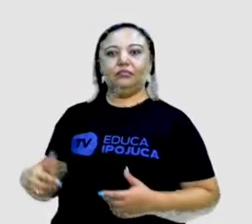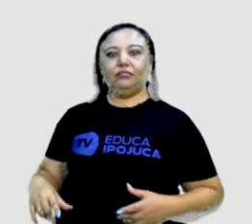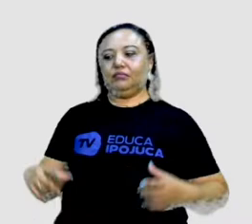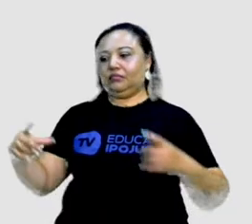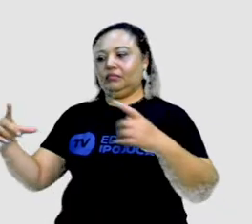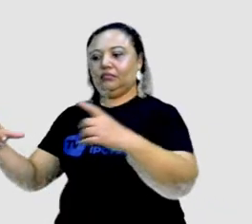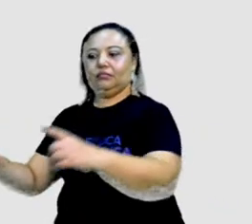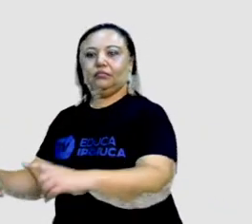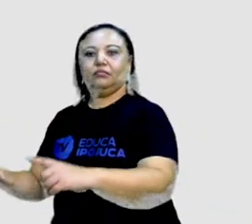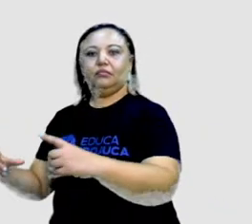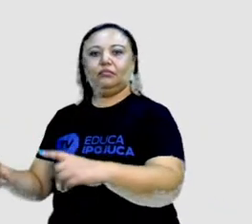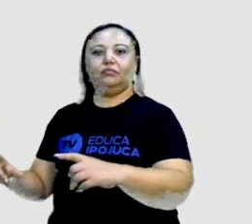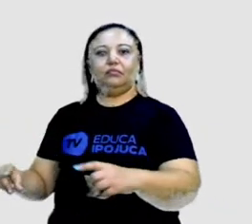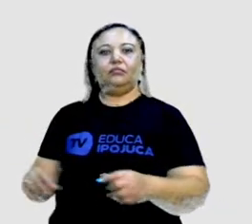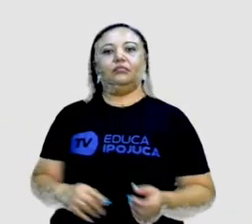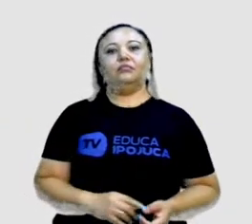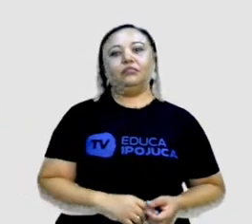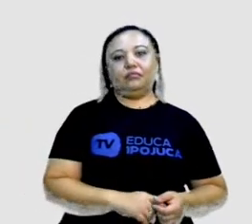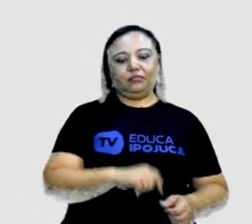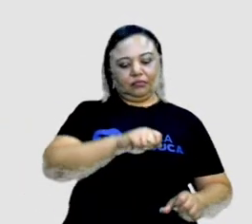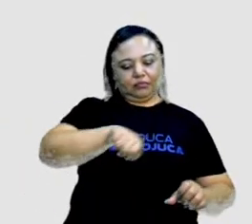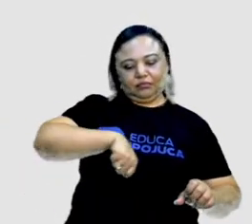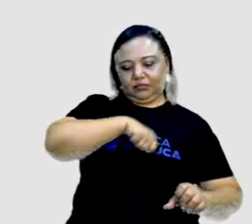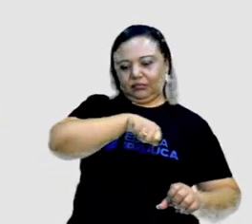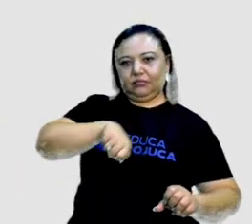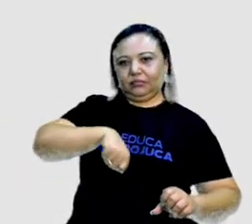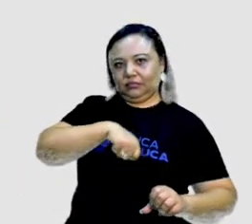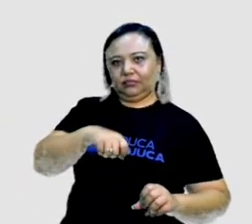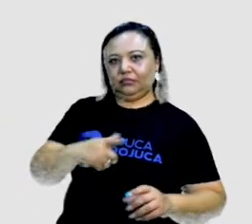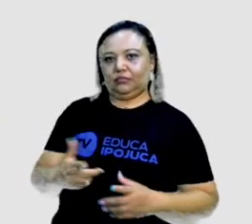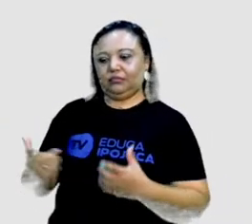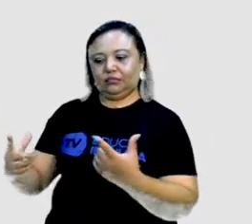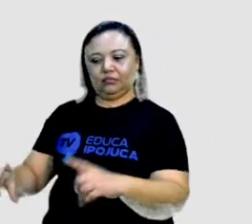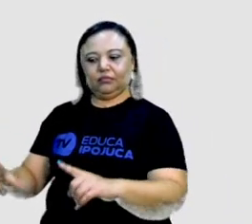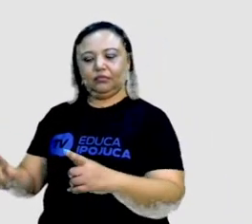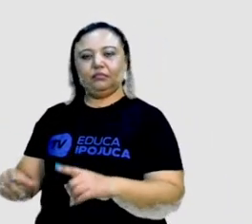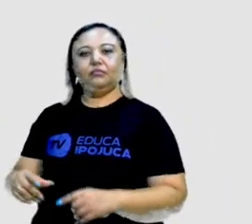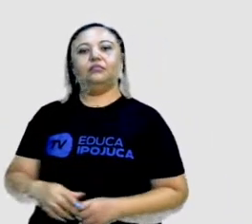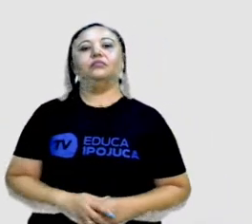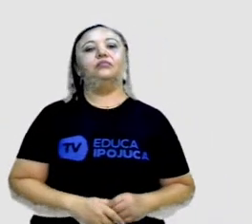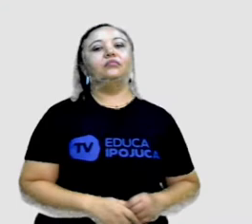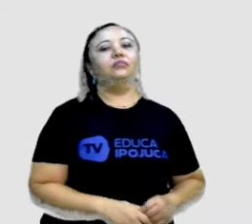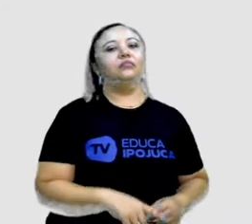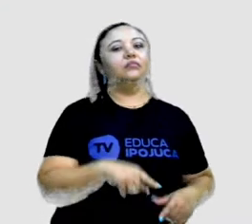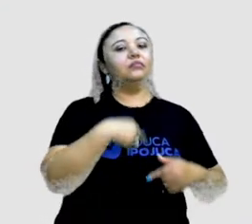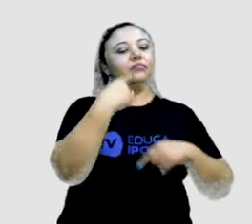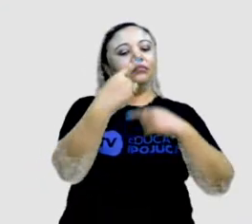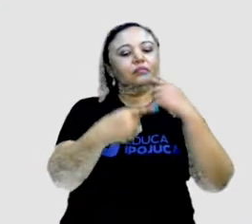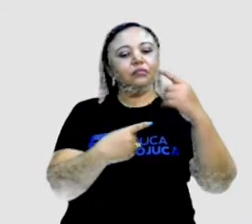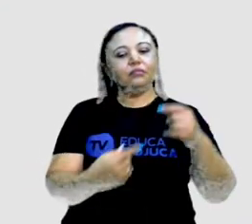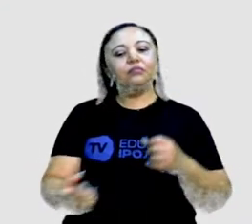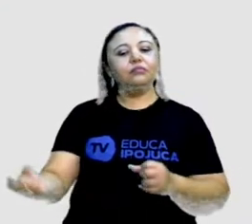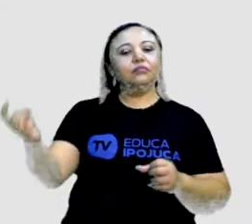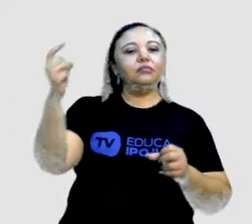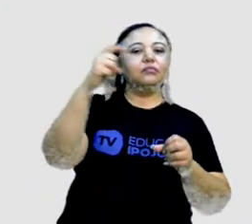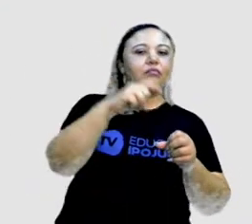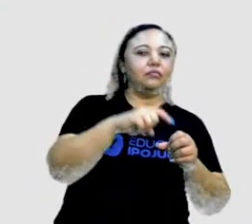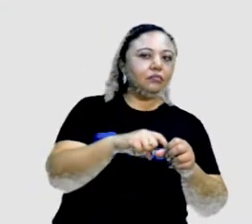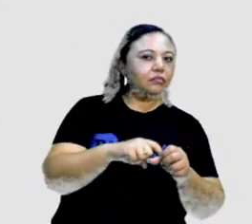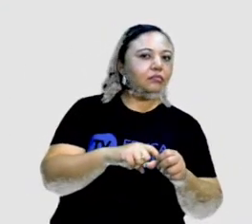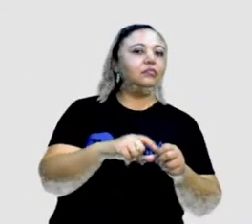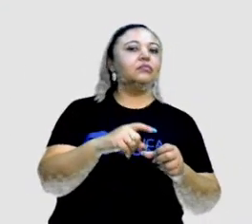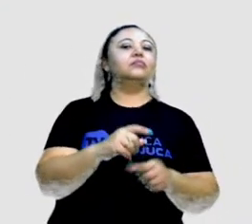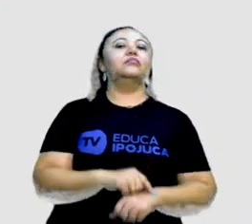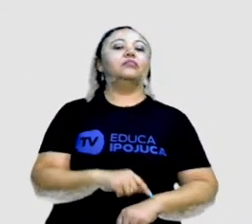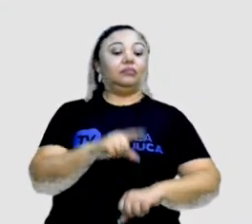é? De lugar, está indicando aí o lugar. Ok, pessoal? Depois de retornar, veja que